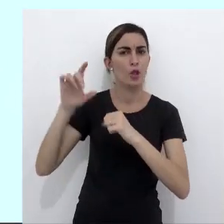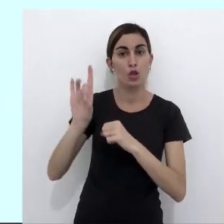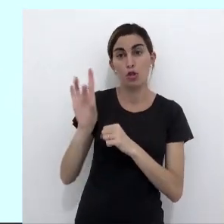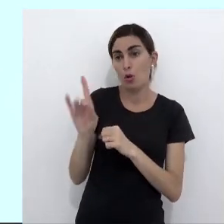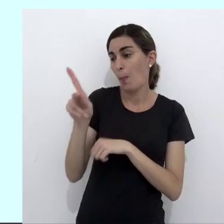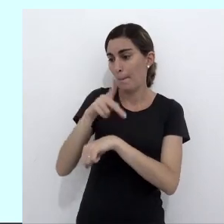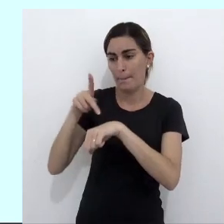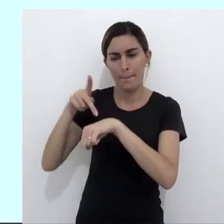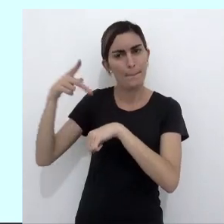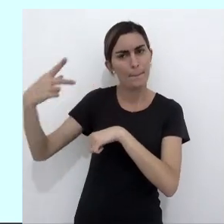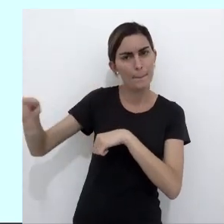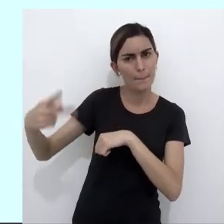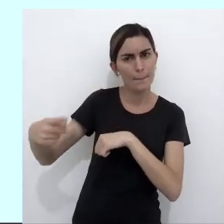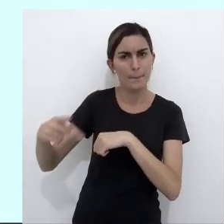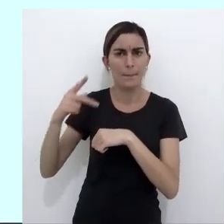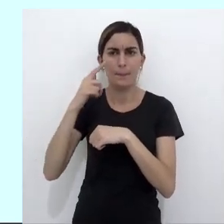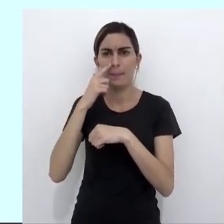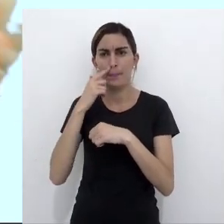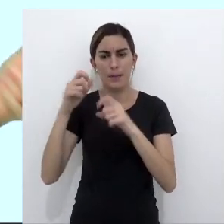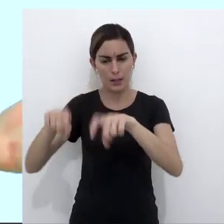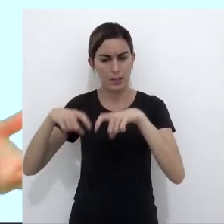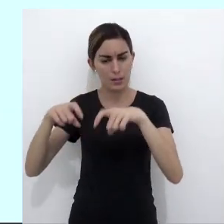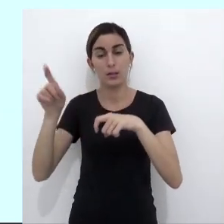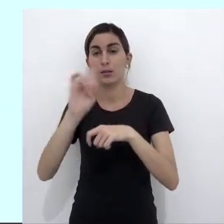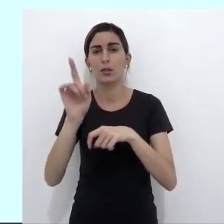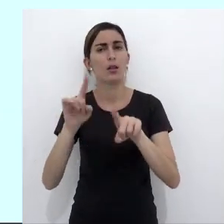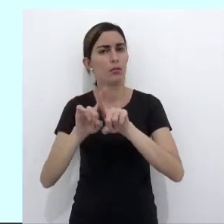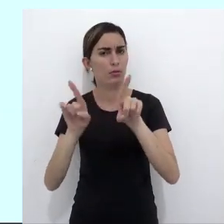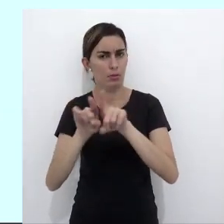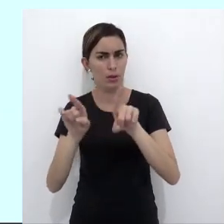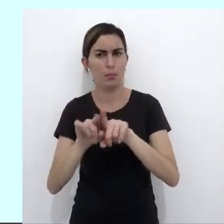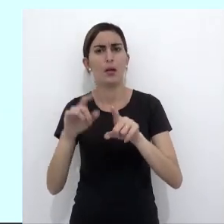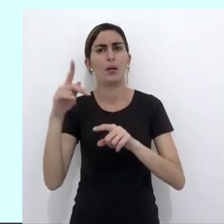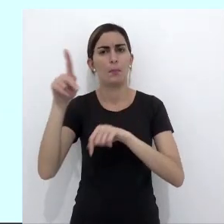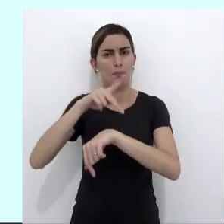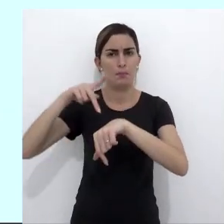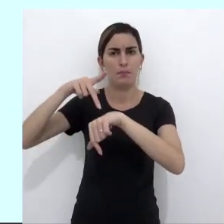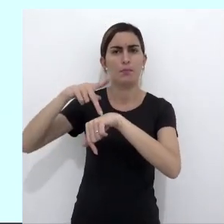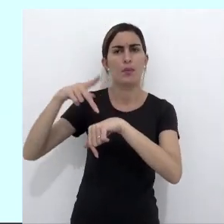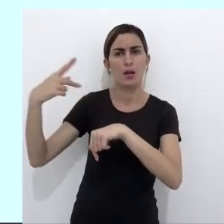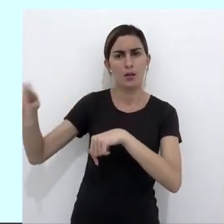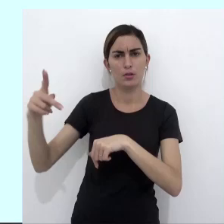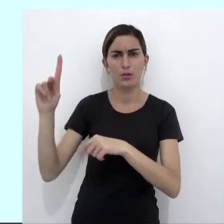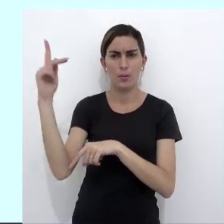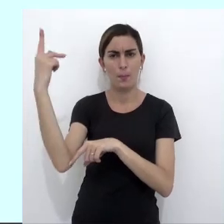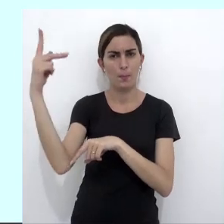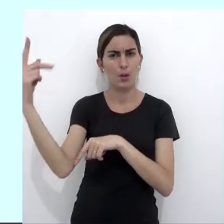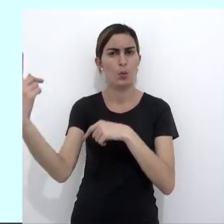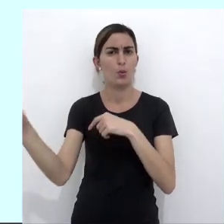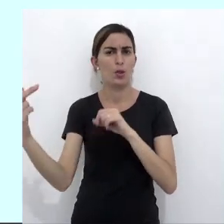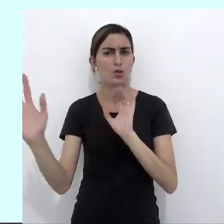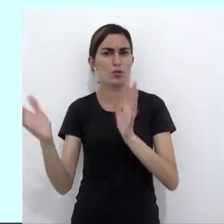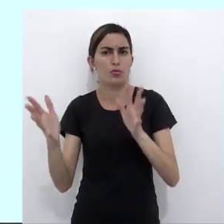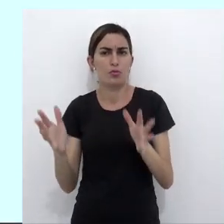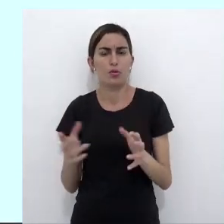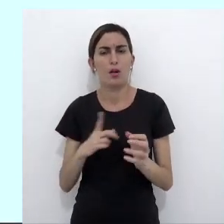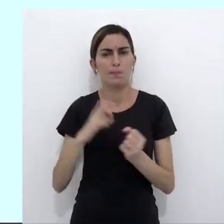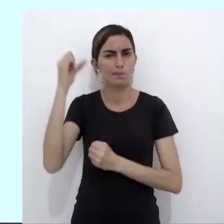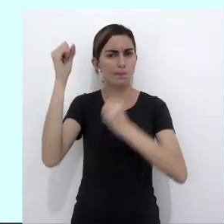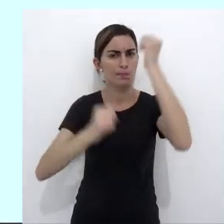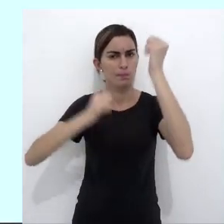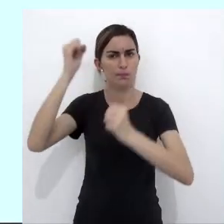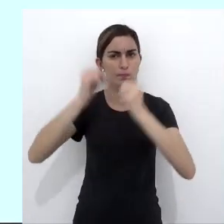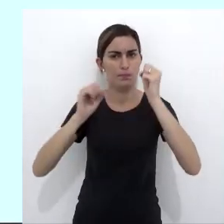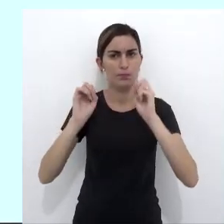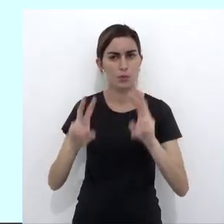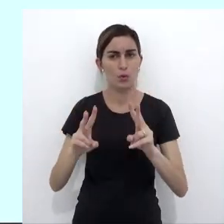país agricultor, mas também um país onde já existia ali uma recente indústria, ok?